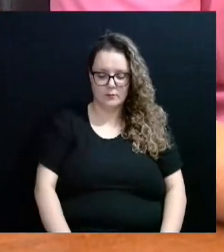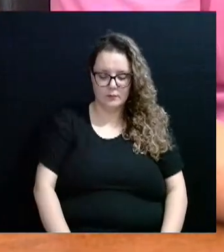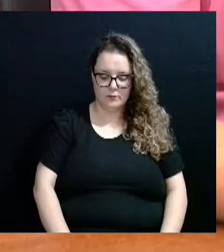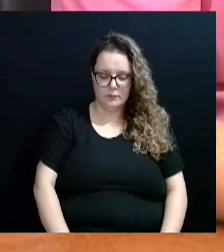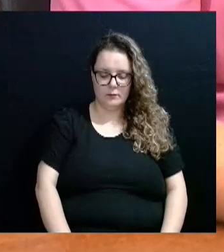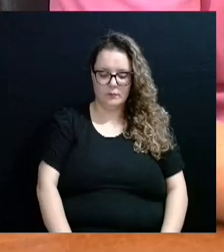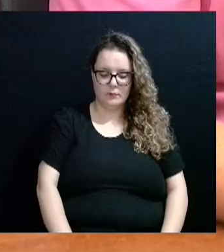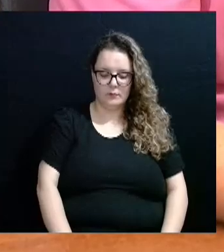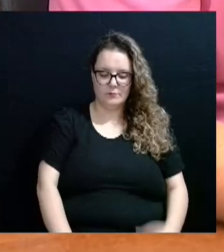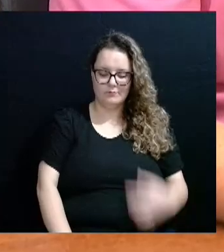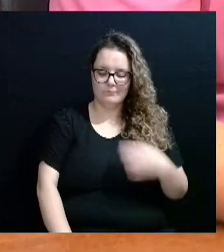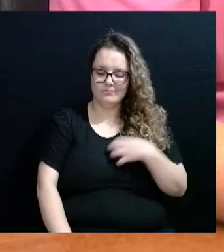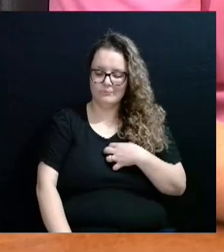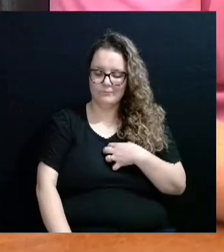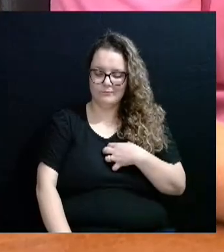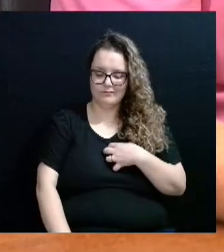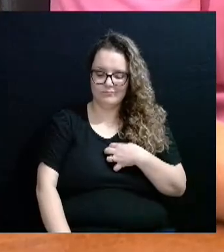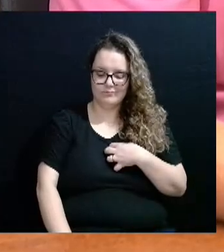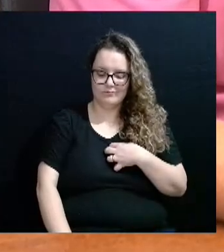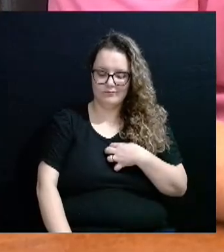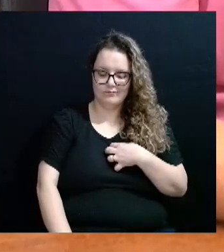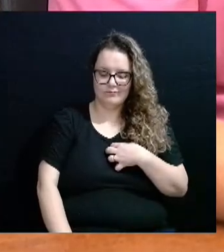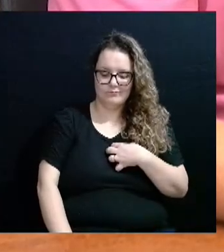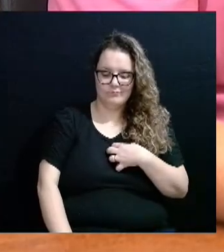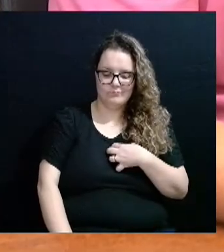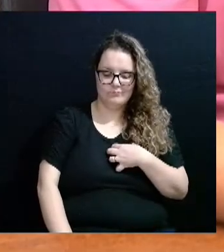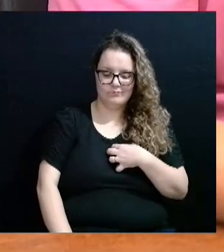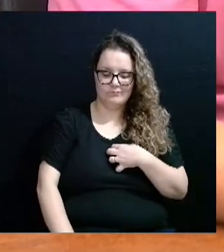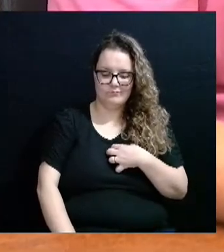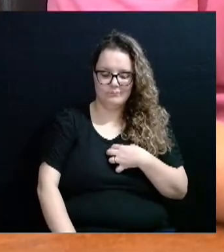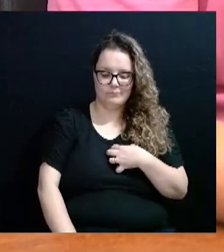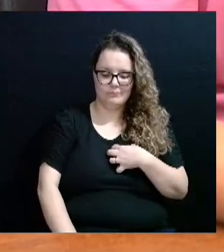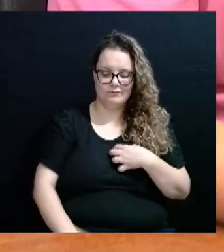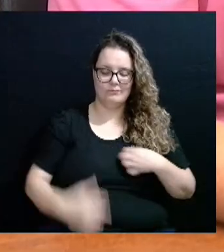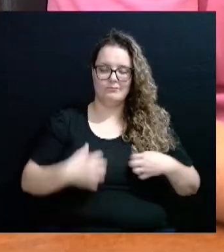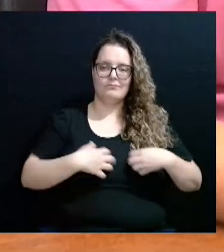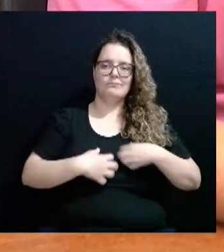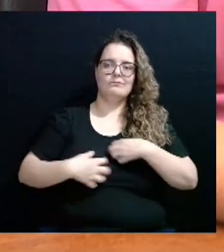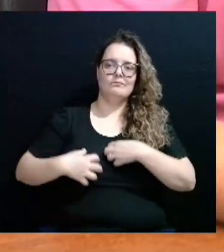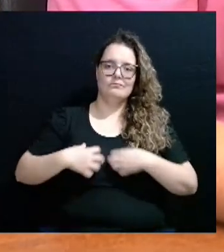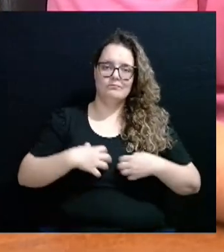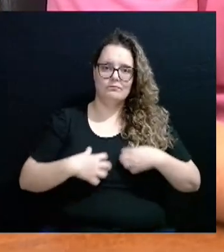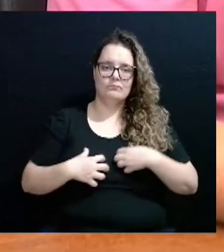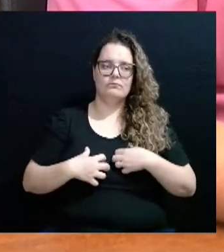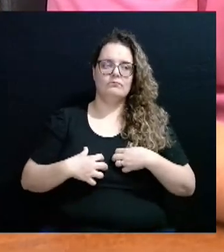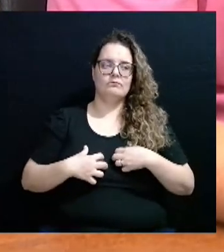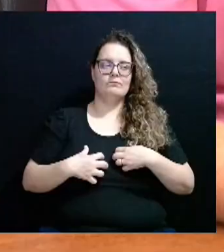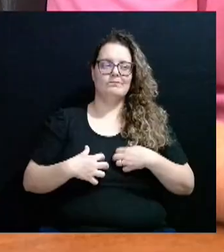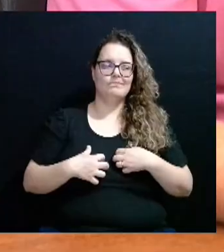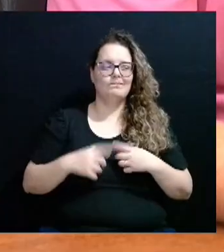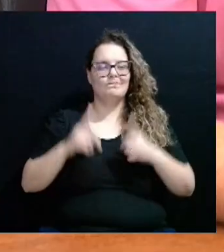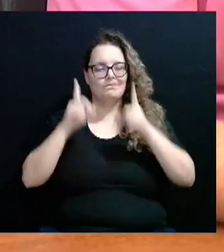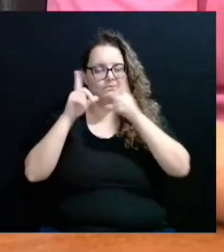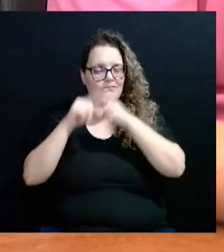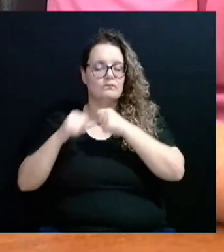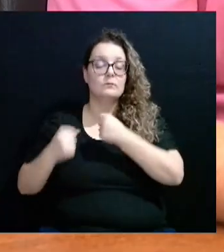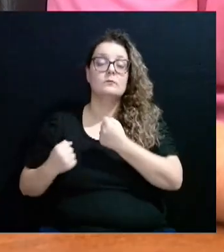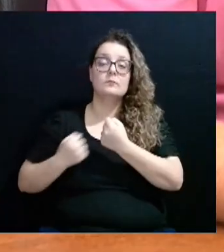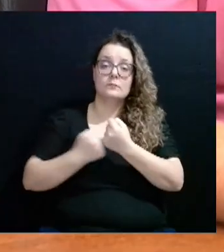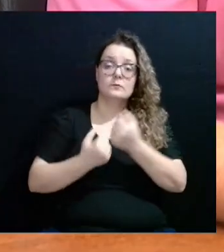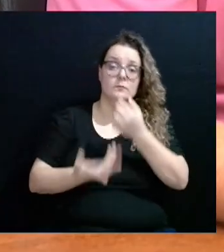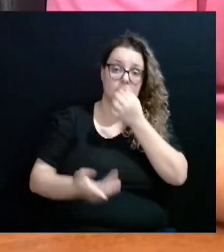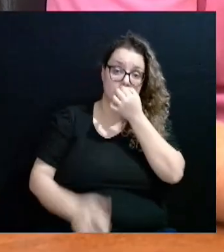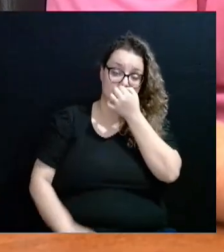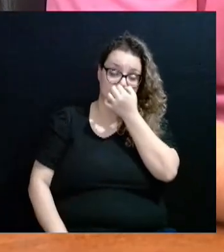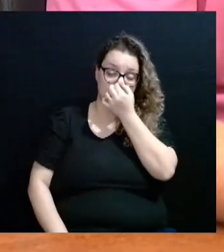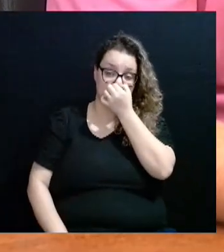certa angústia e uma certa dificuldade muito de apoiar a nossa